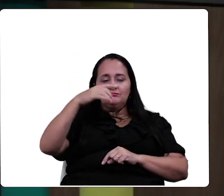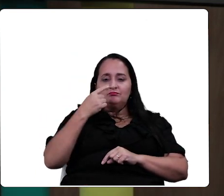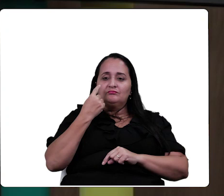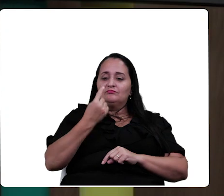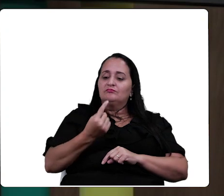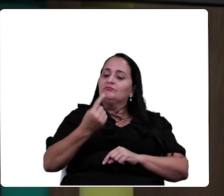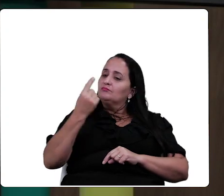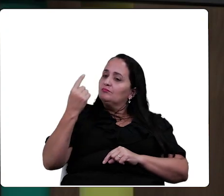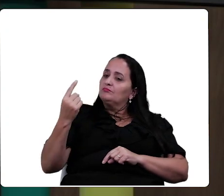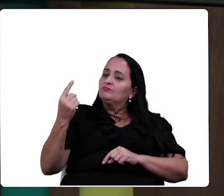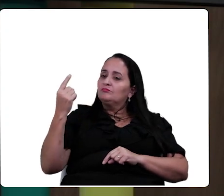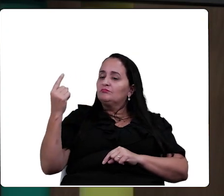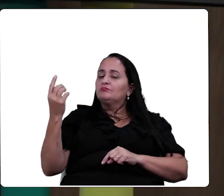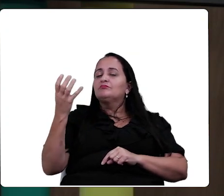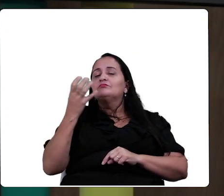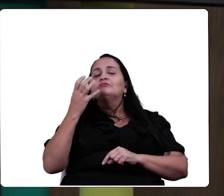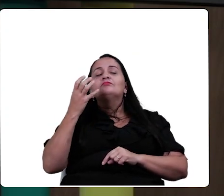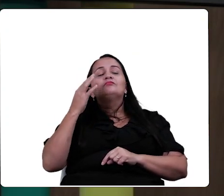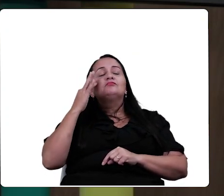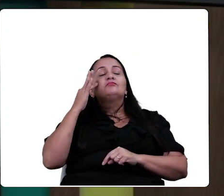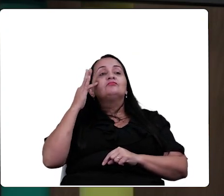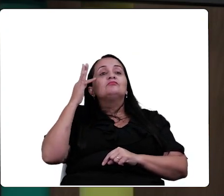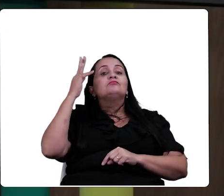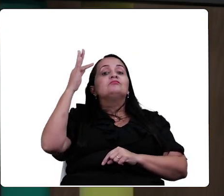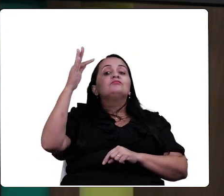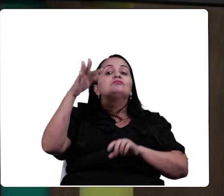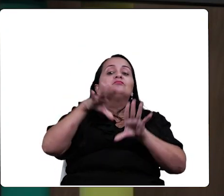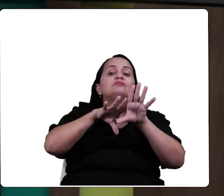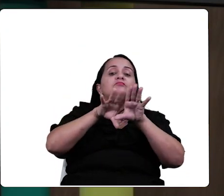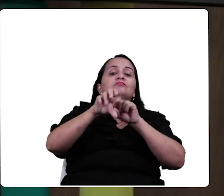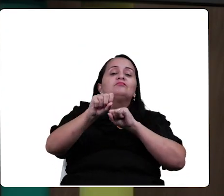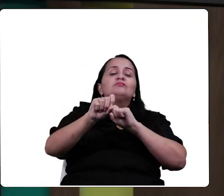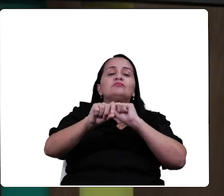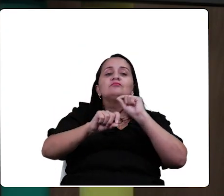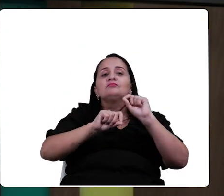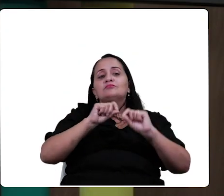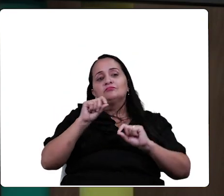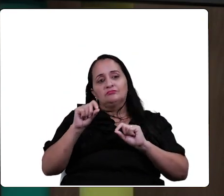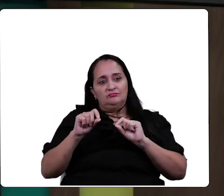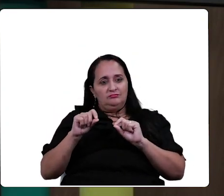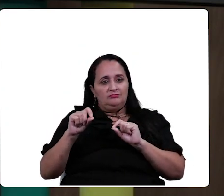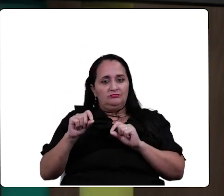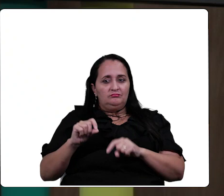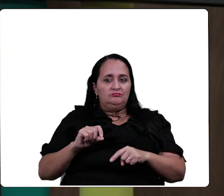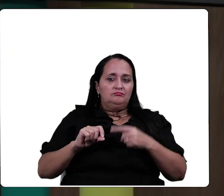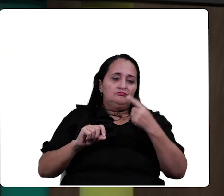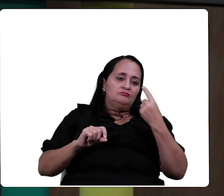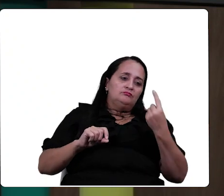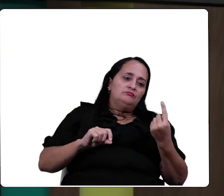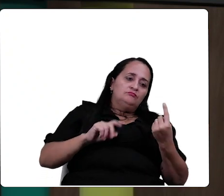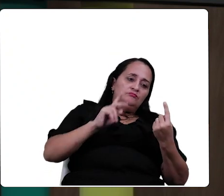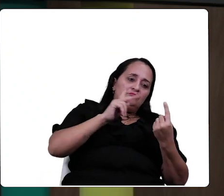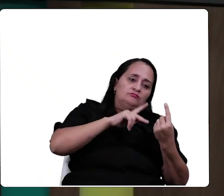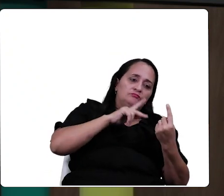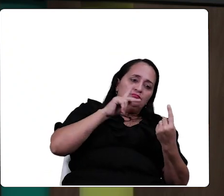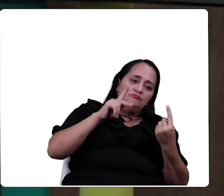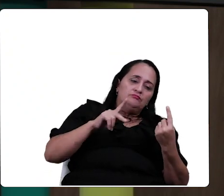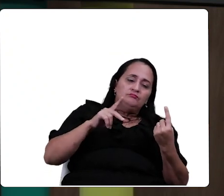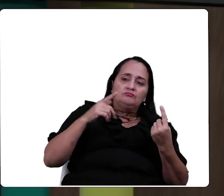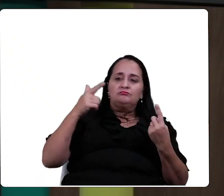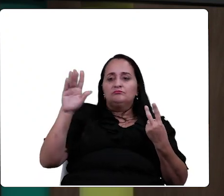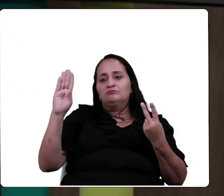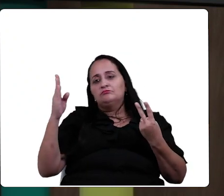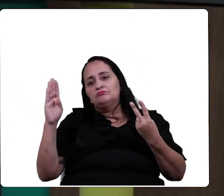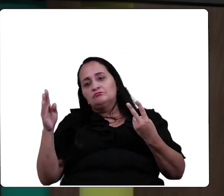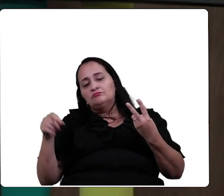dos personagens foi dizendo o que é que eles queriam ser quando crescer. Exatamente. Um quer ser professor, o outro